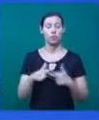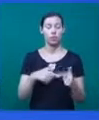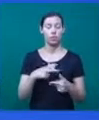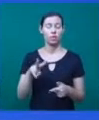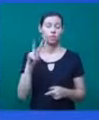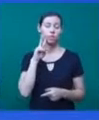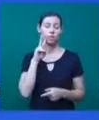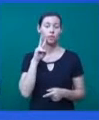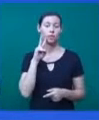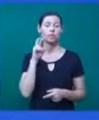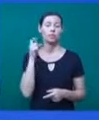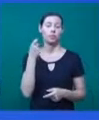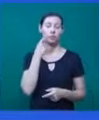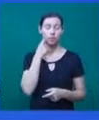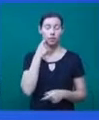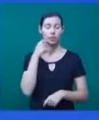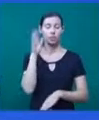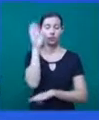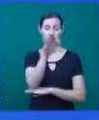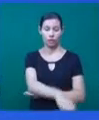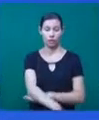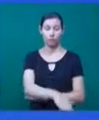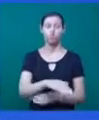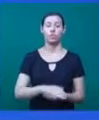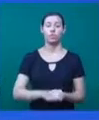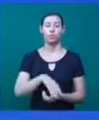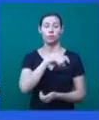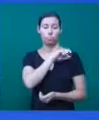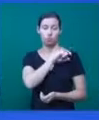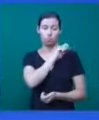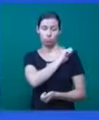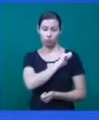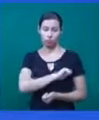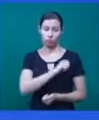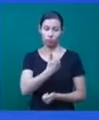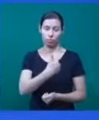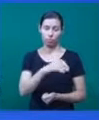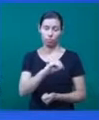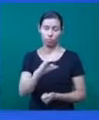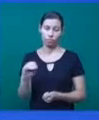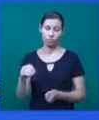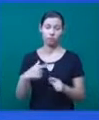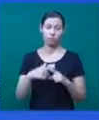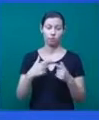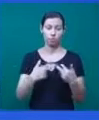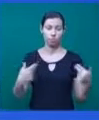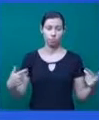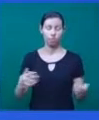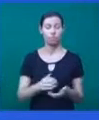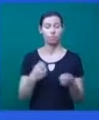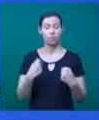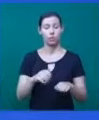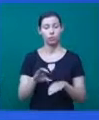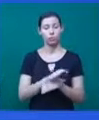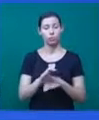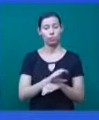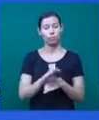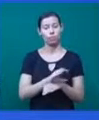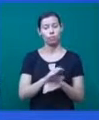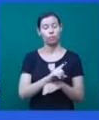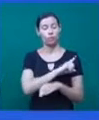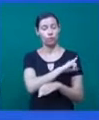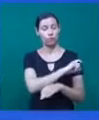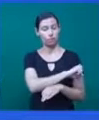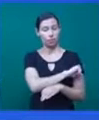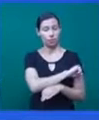é de segunda a sexta-feira, no período da tarde. A bolsa auxílio é de R$600, mais vale transporte. É importante cursar superior em enfermagem